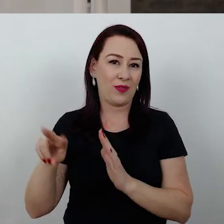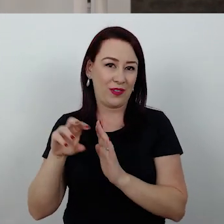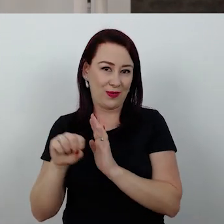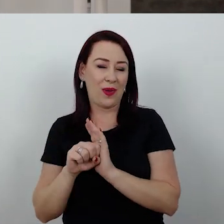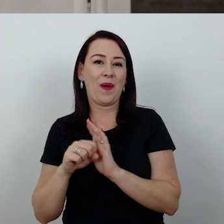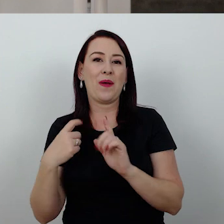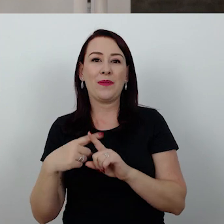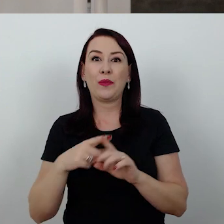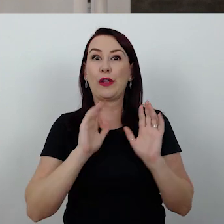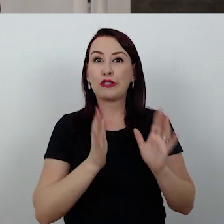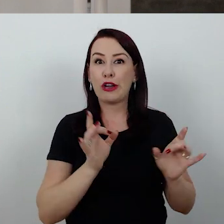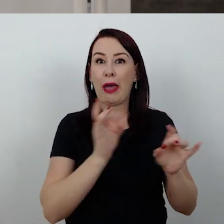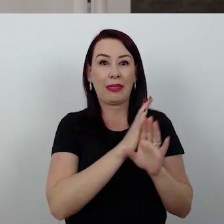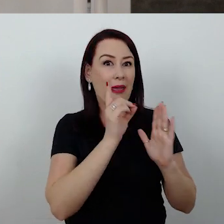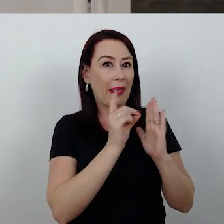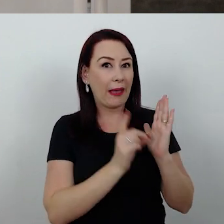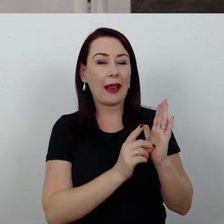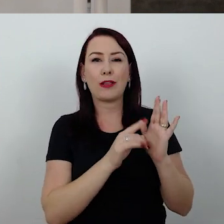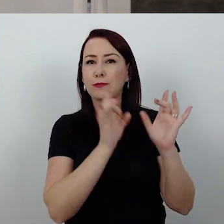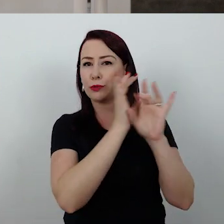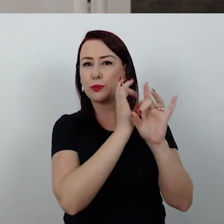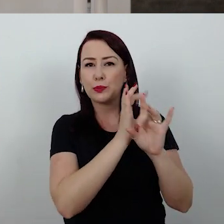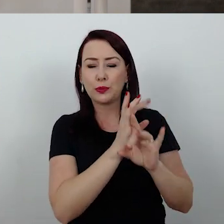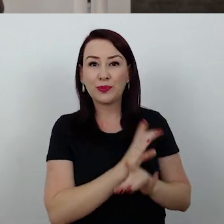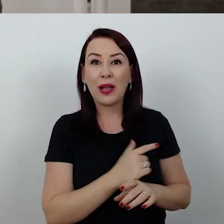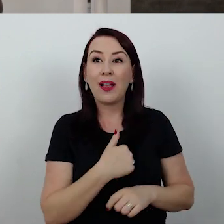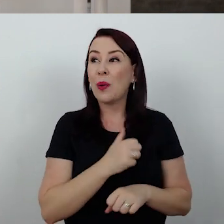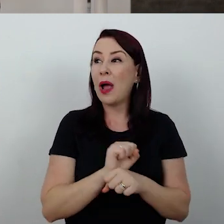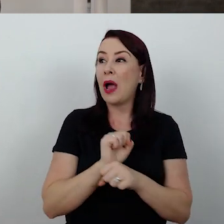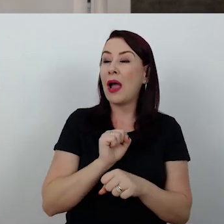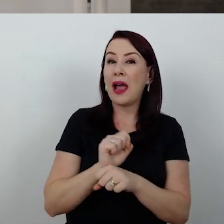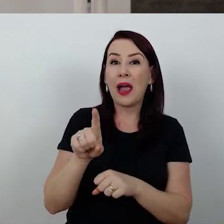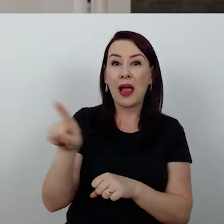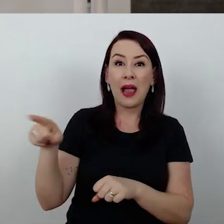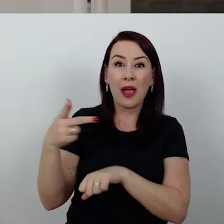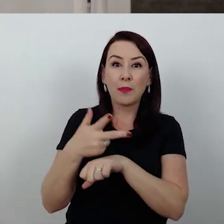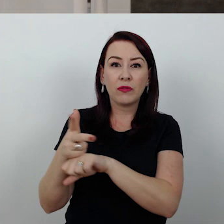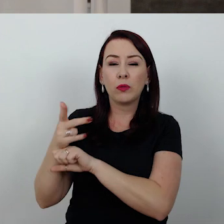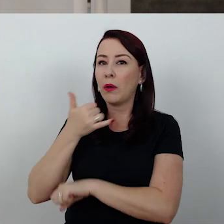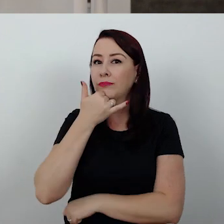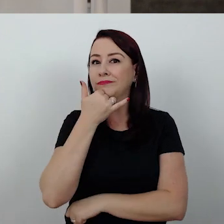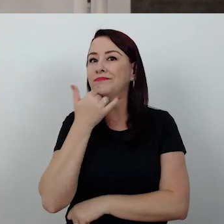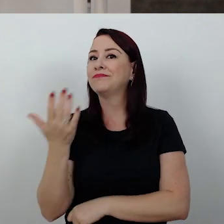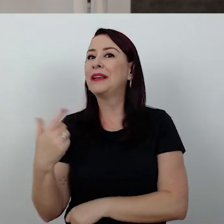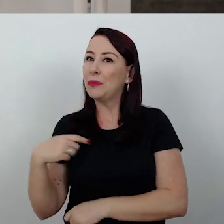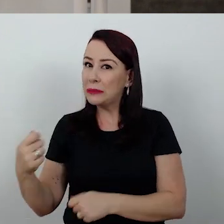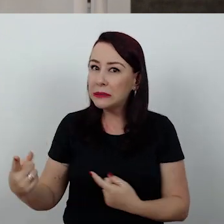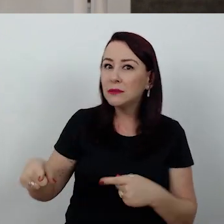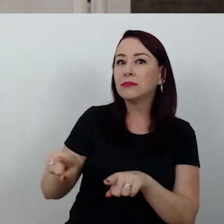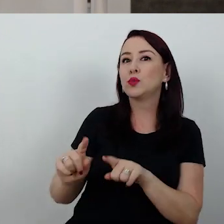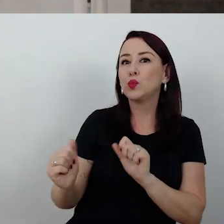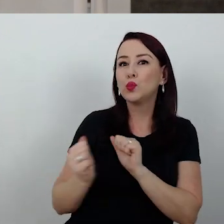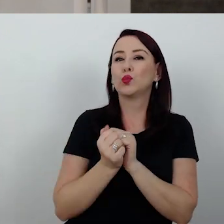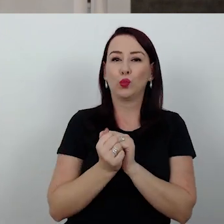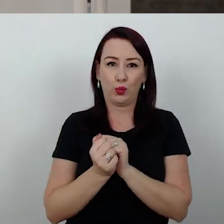já cria todo um decreto dentro de um prazo legal, e aí a gente espera que a galera também esteja junto ali, colaborando para que a gente